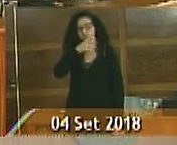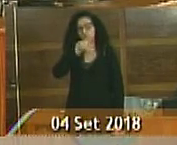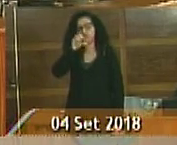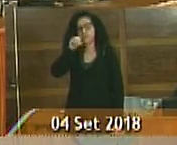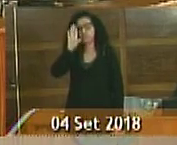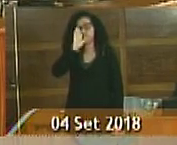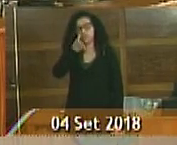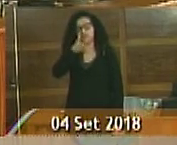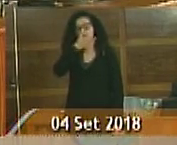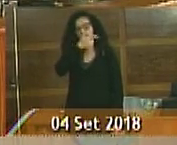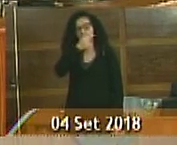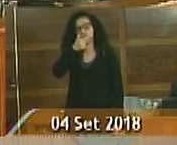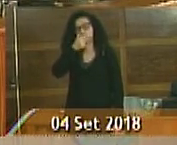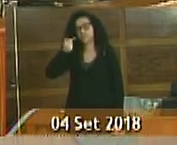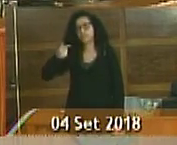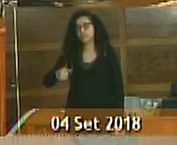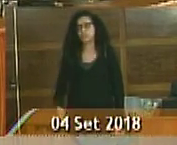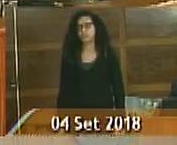10.768.008.654/99-77.